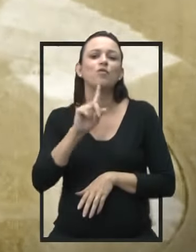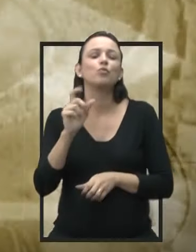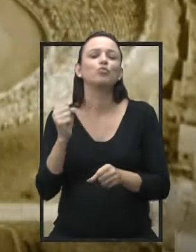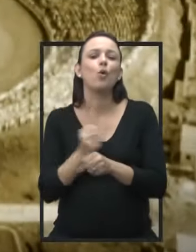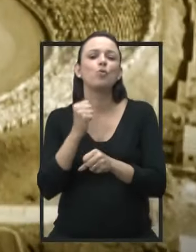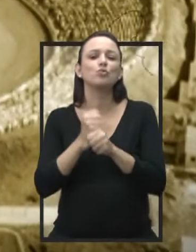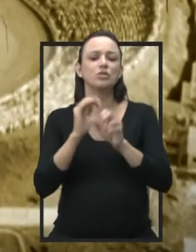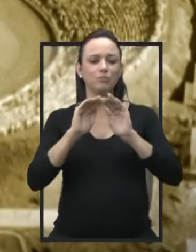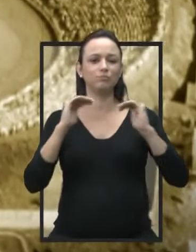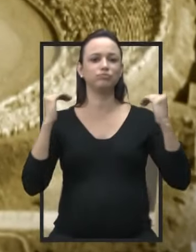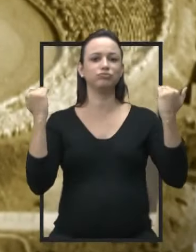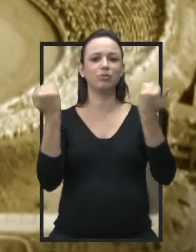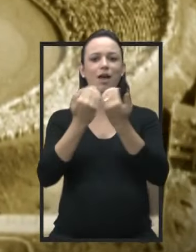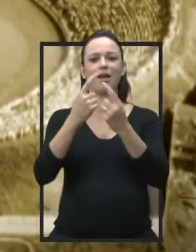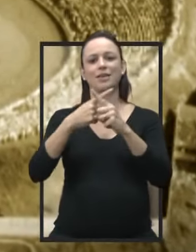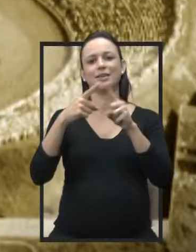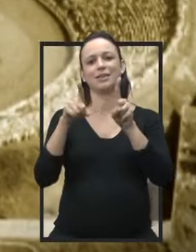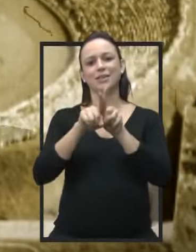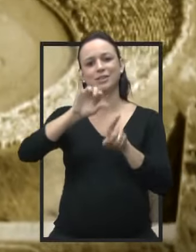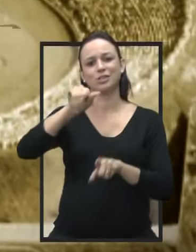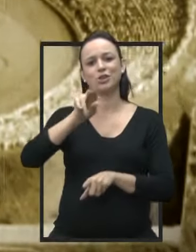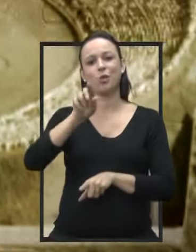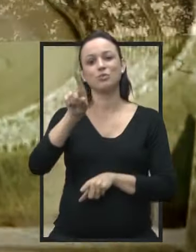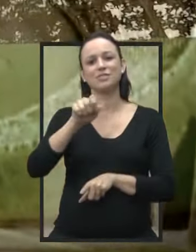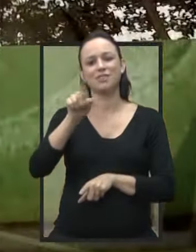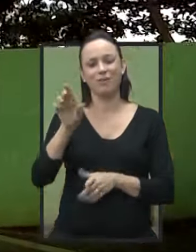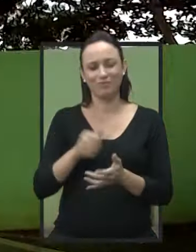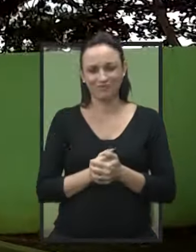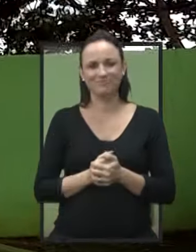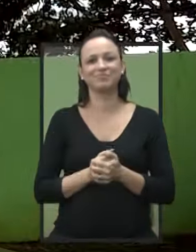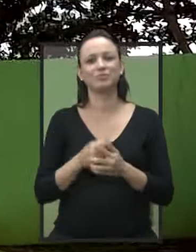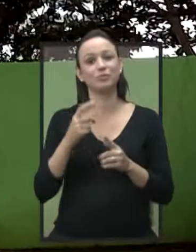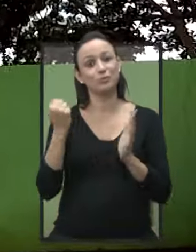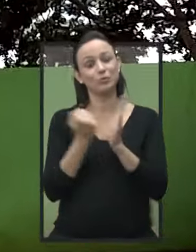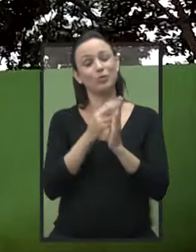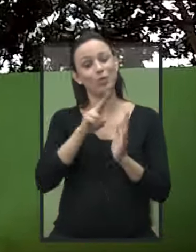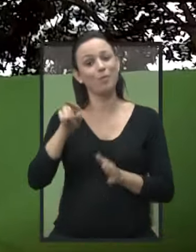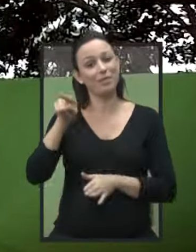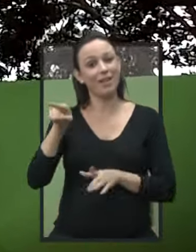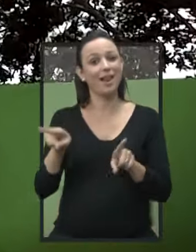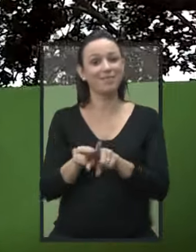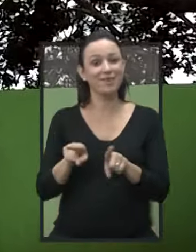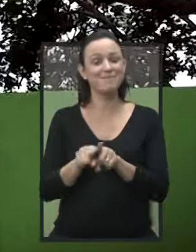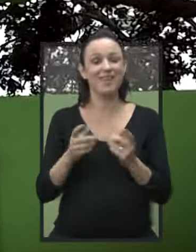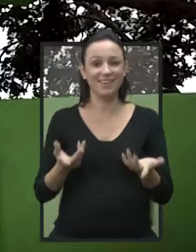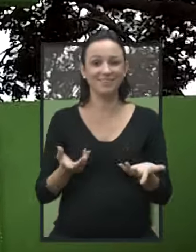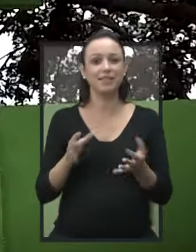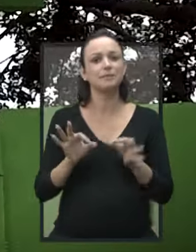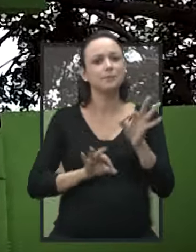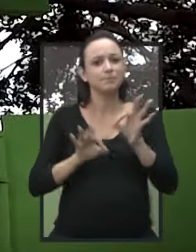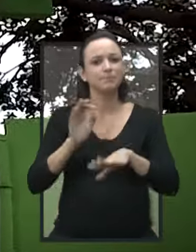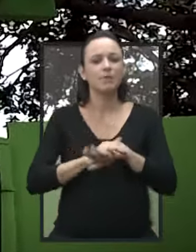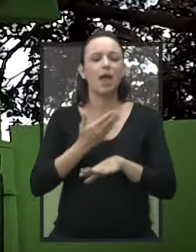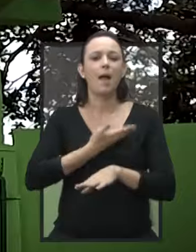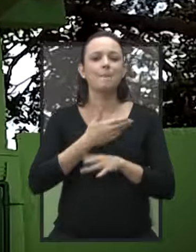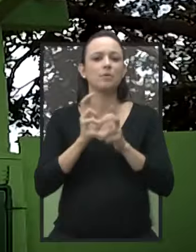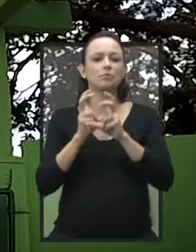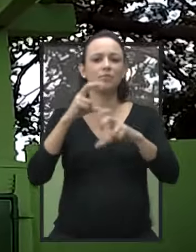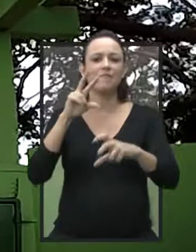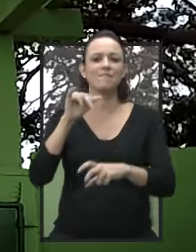a construção do estádio do 15, o Jauzão, que igualmente leva seu nome, e também foi projetado pelo